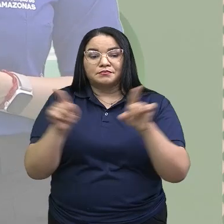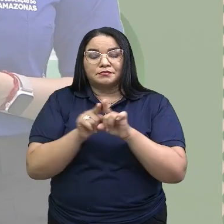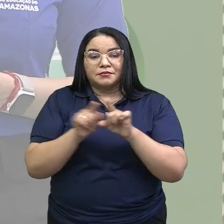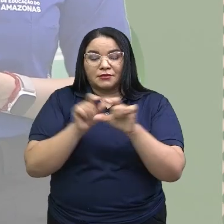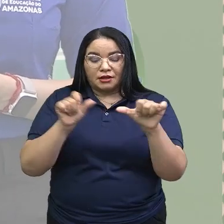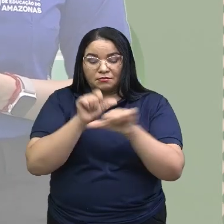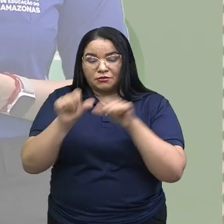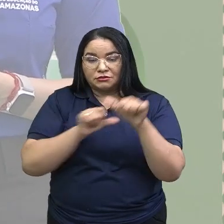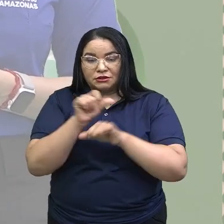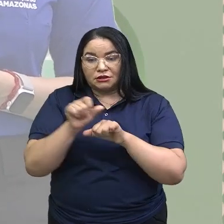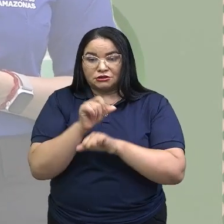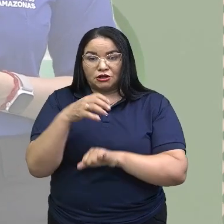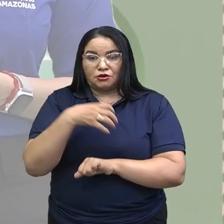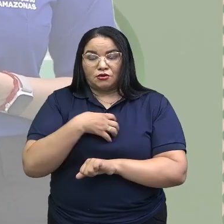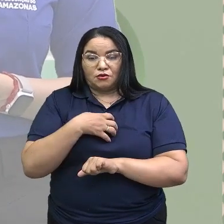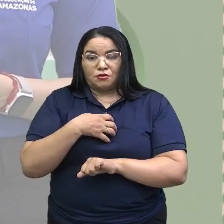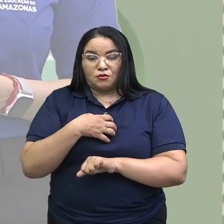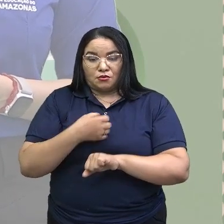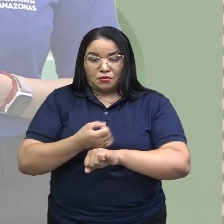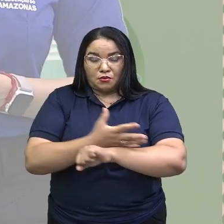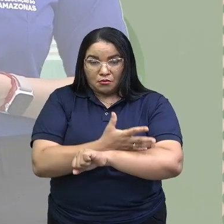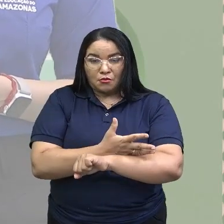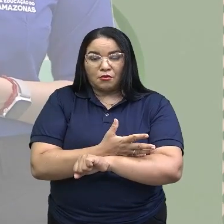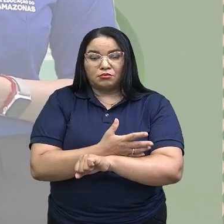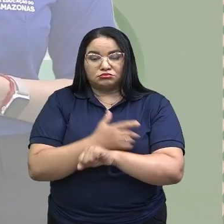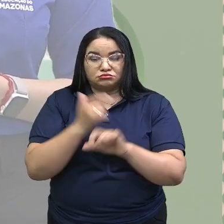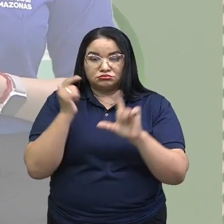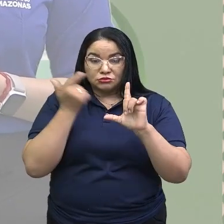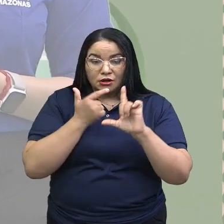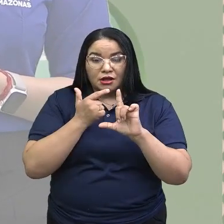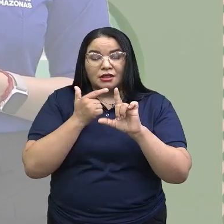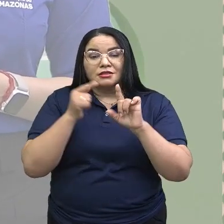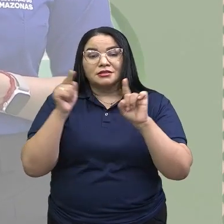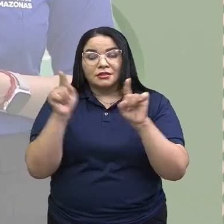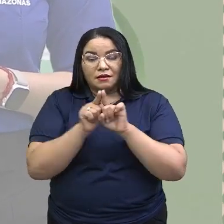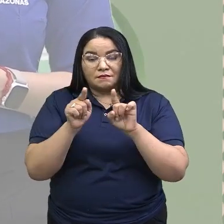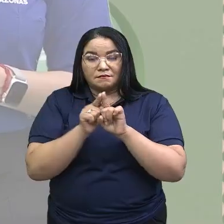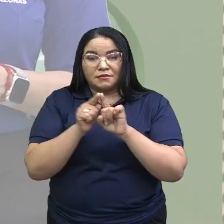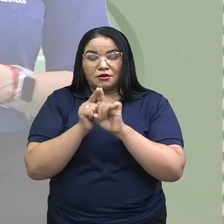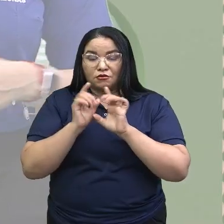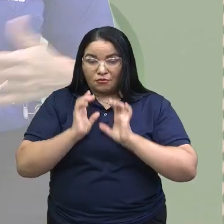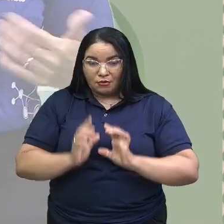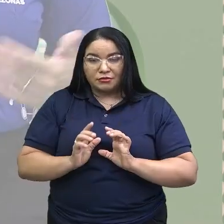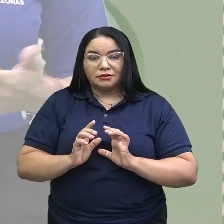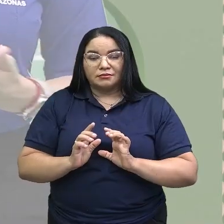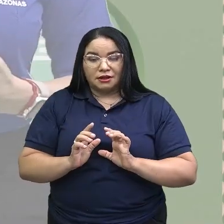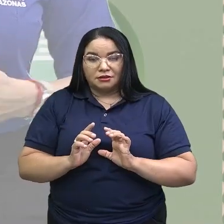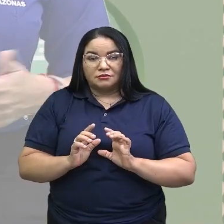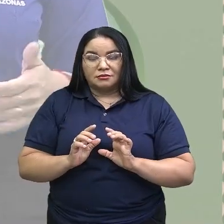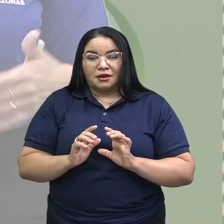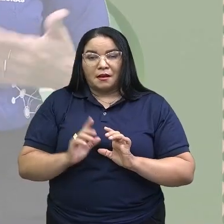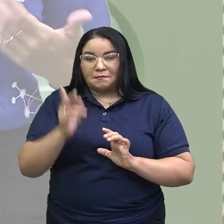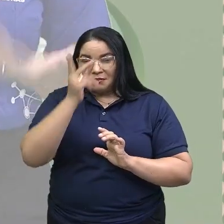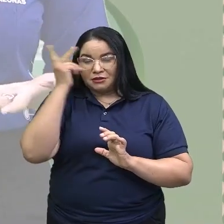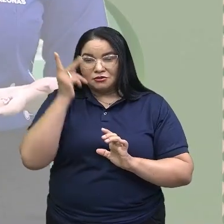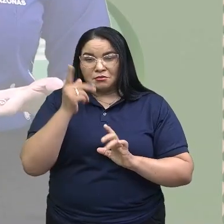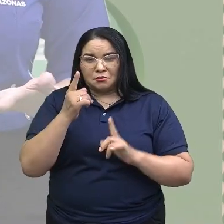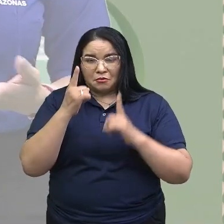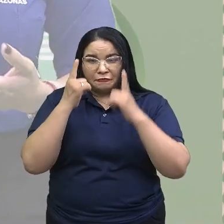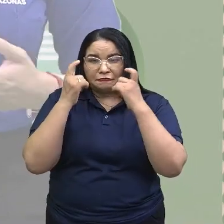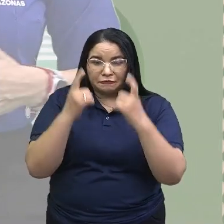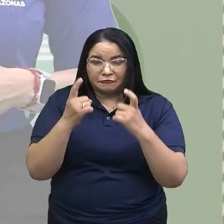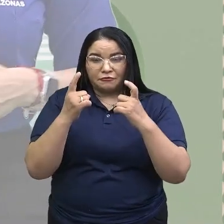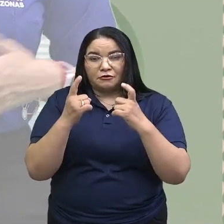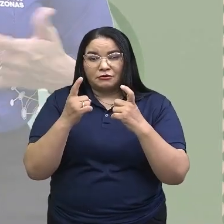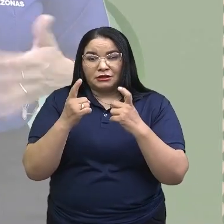humor. Vamos observar aqui, ó, alterações de humor e comportamento, né? Então, a pessoa acaba se tornando um pouco mais